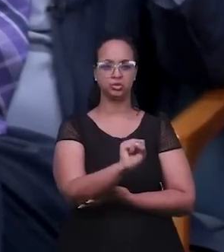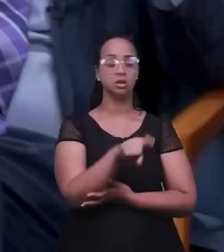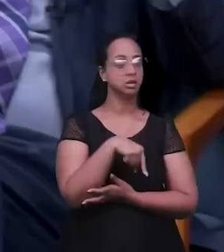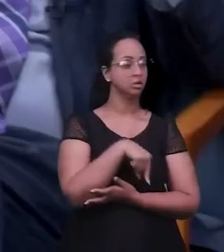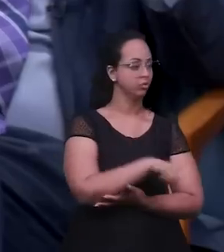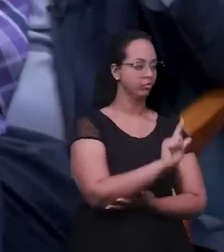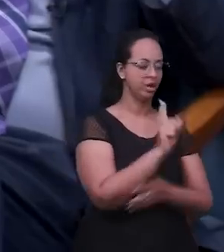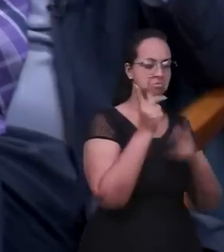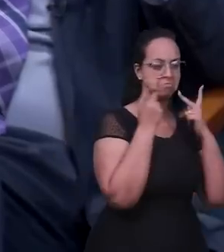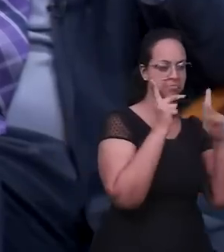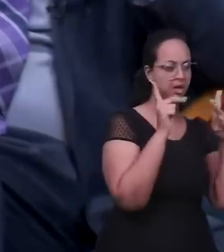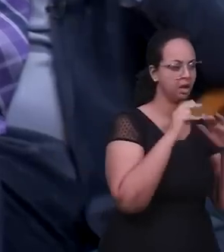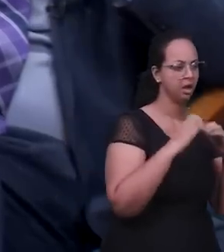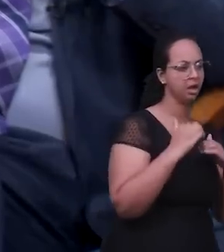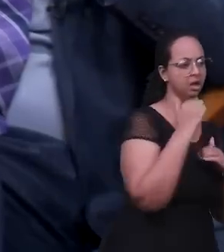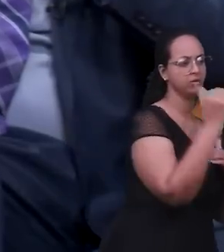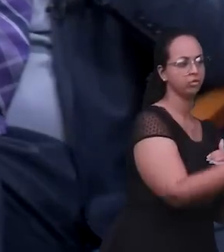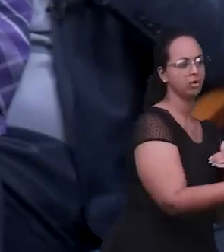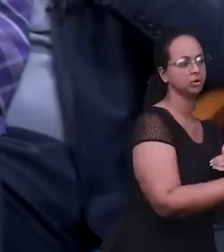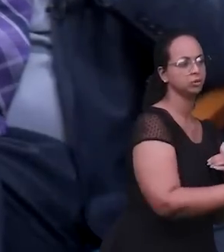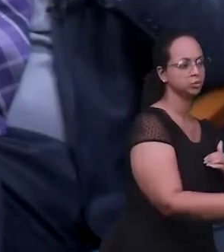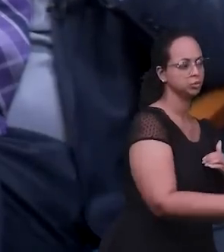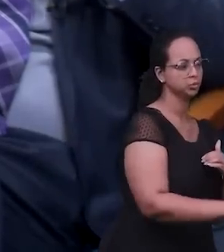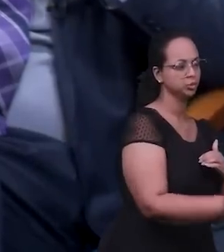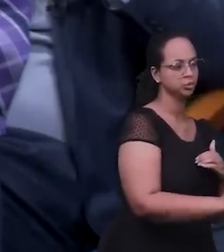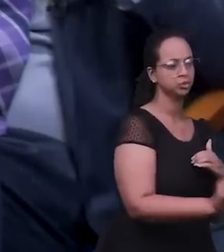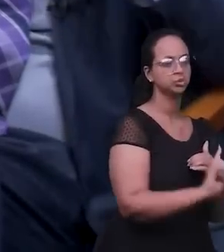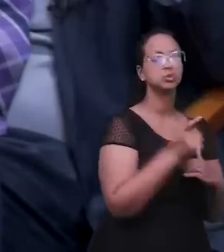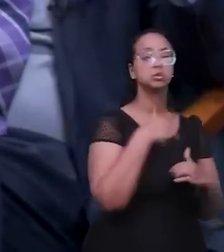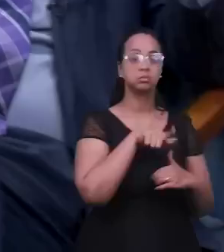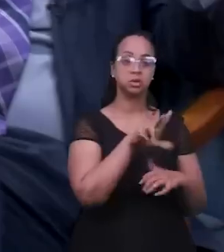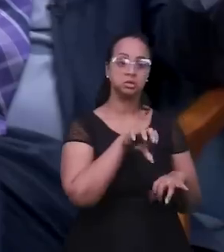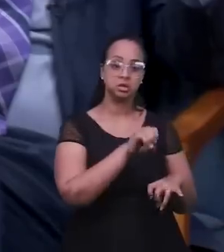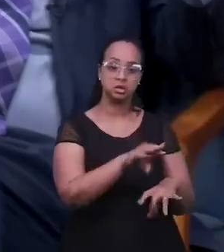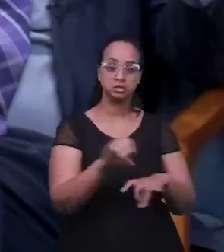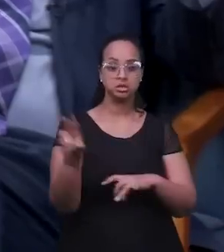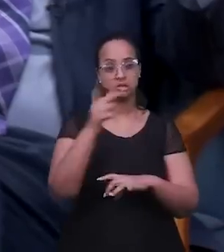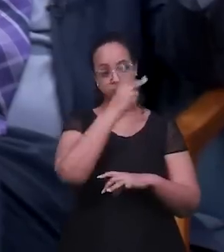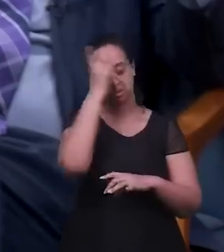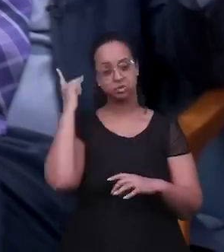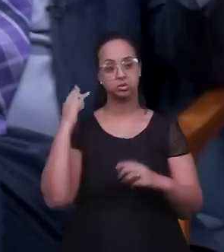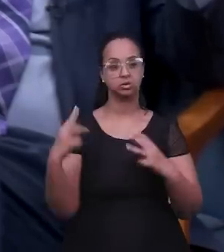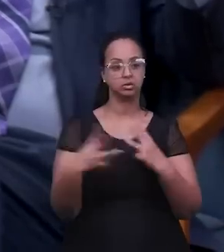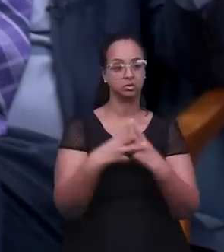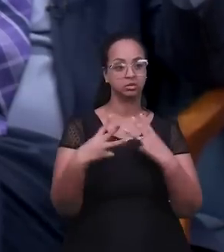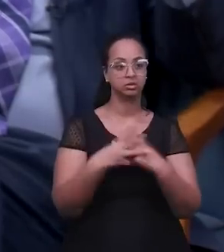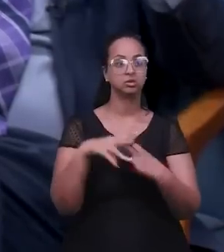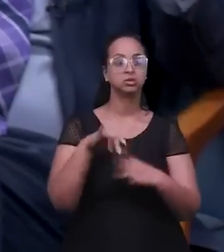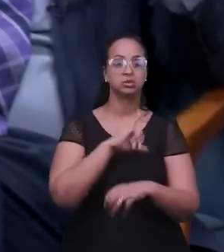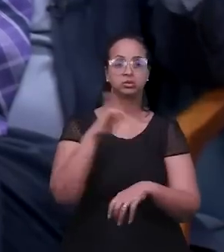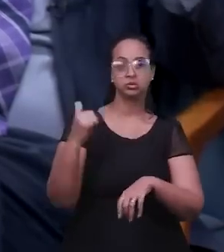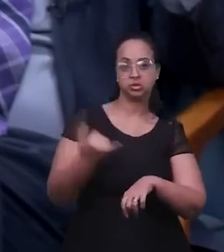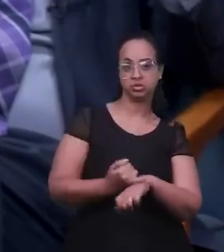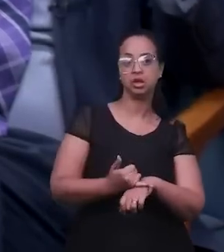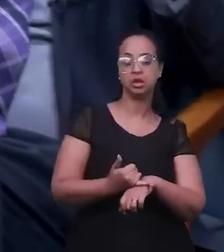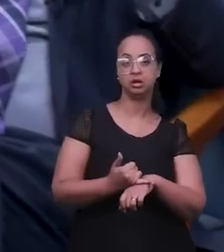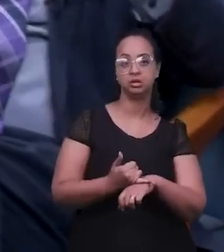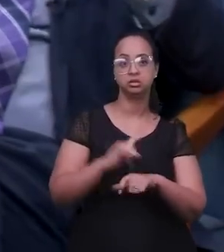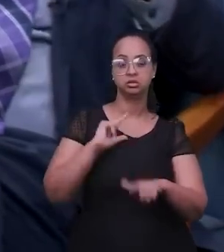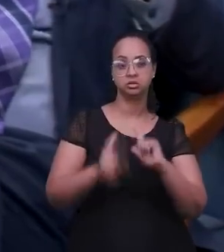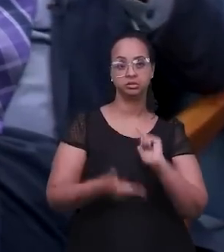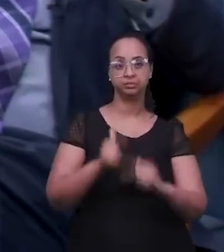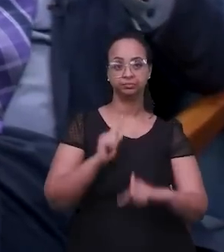em Jerusalém é que eles não fossem para os gentios, que eles fossem as ovelhas perdidas da casa de Israel.